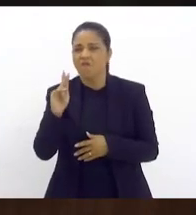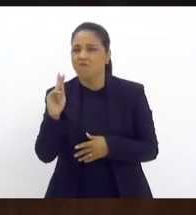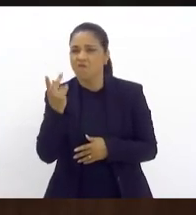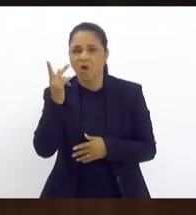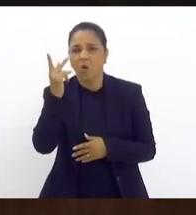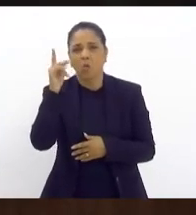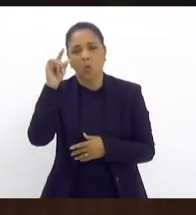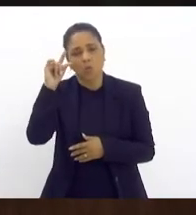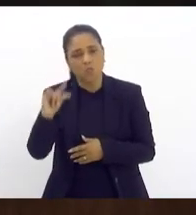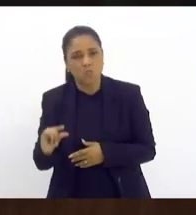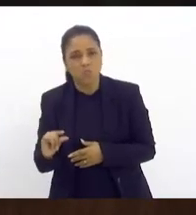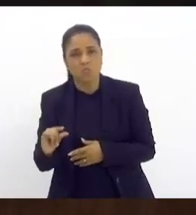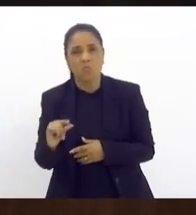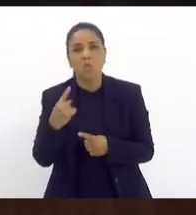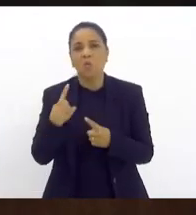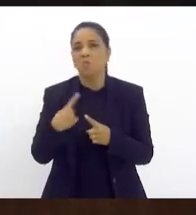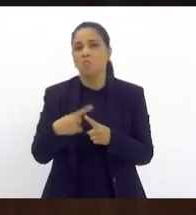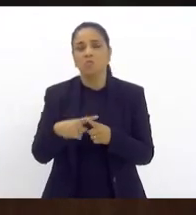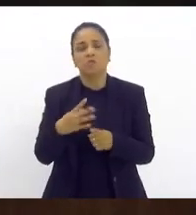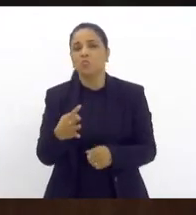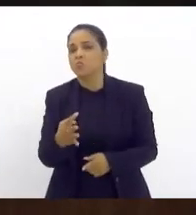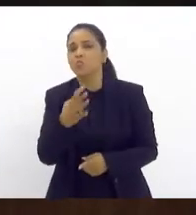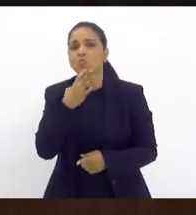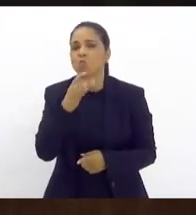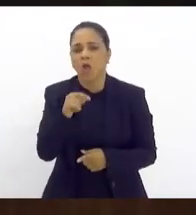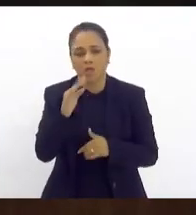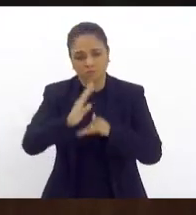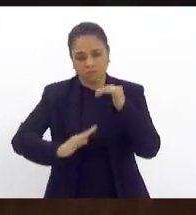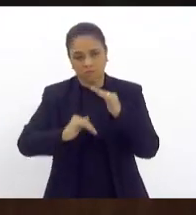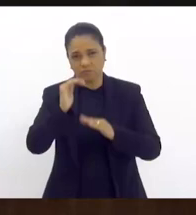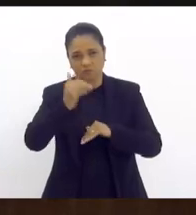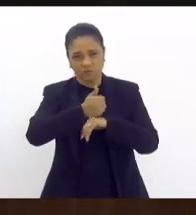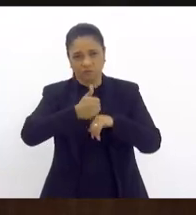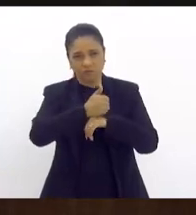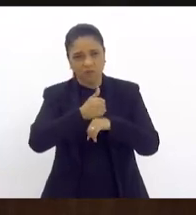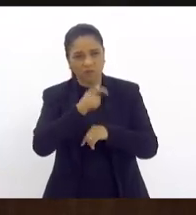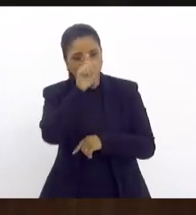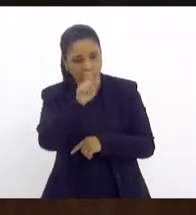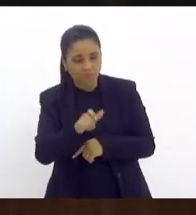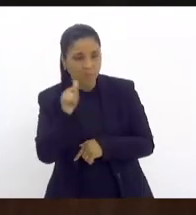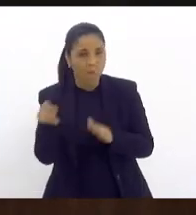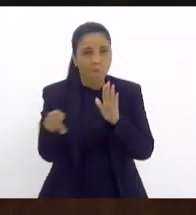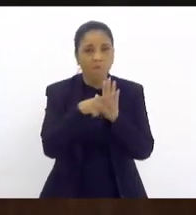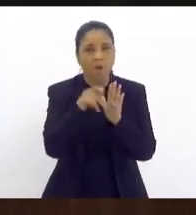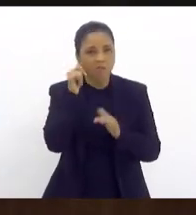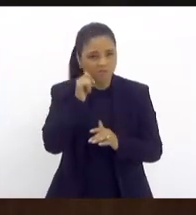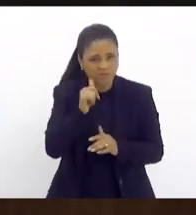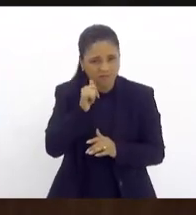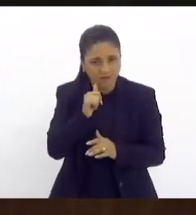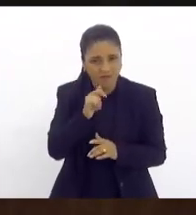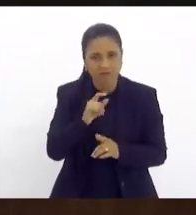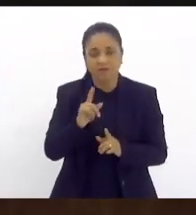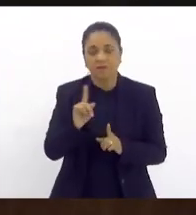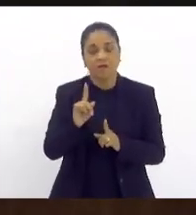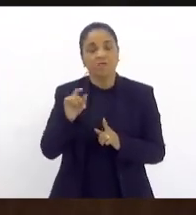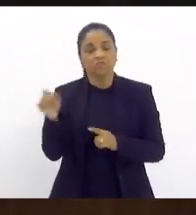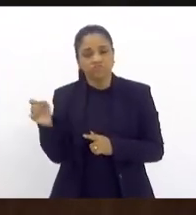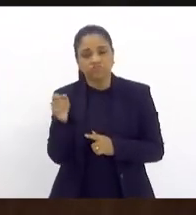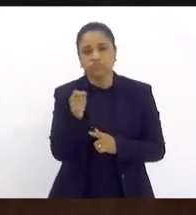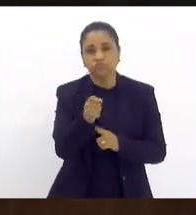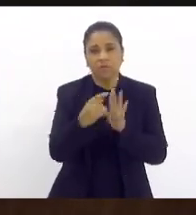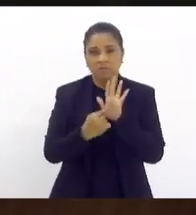por serem reconhecidas pela sociedade como profissões femininas o rendimento das mulheres representa